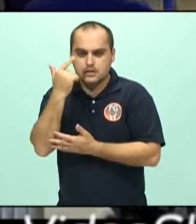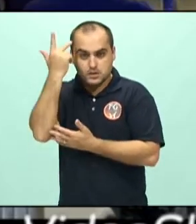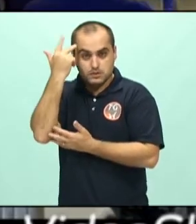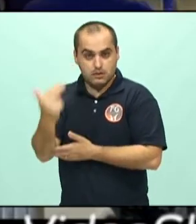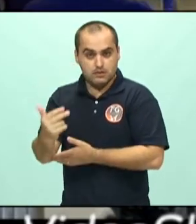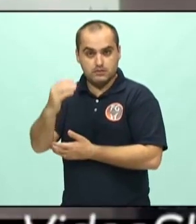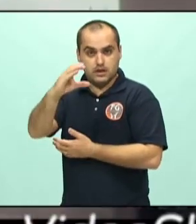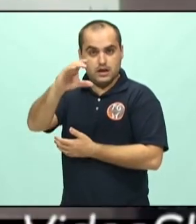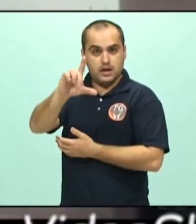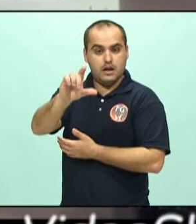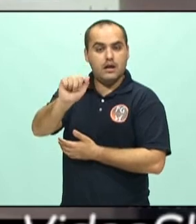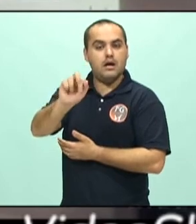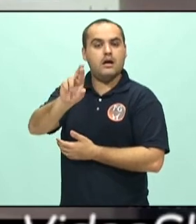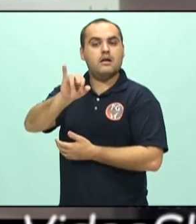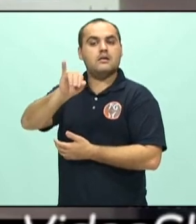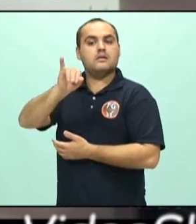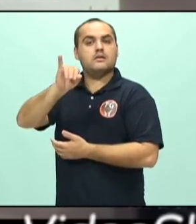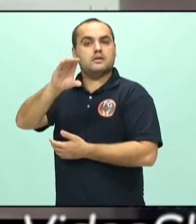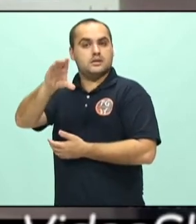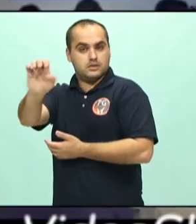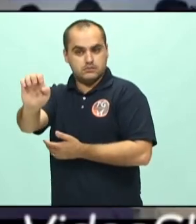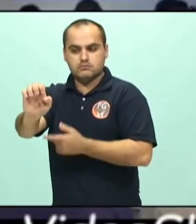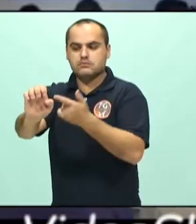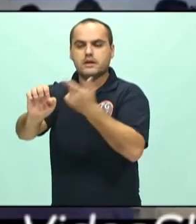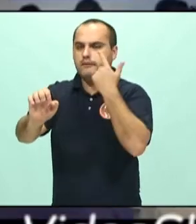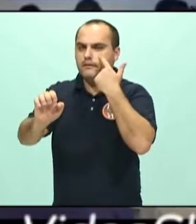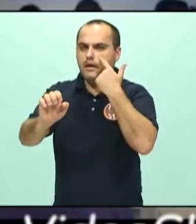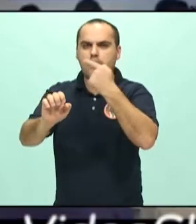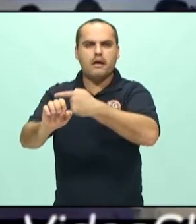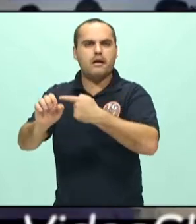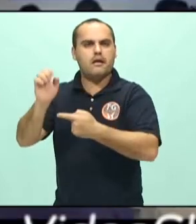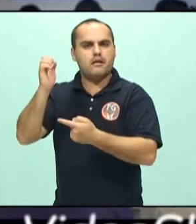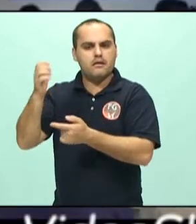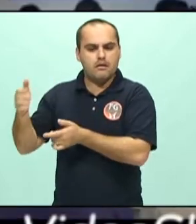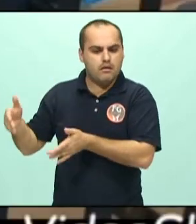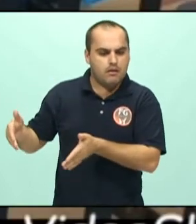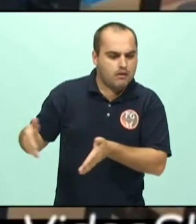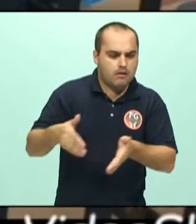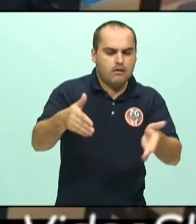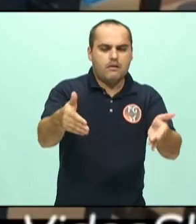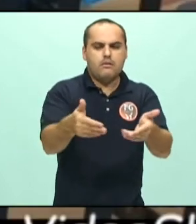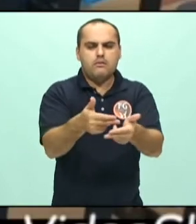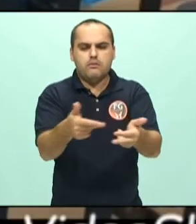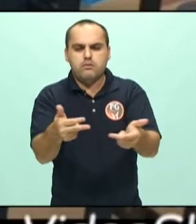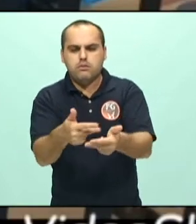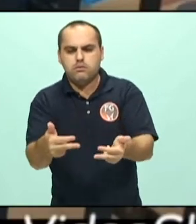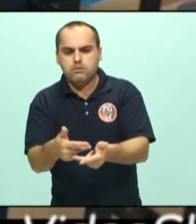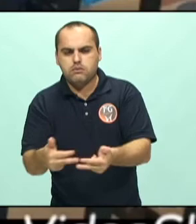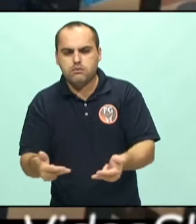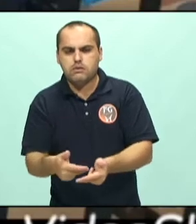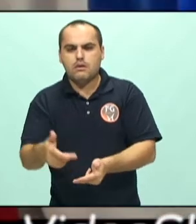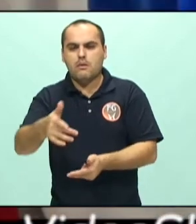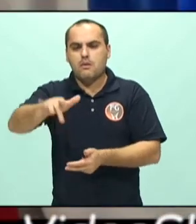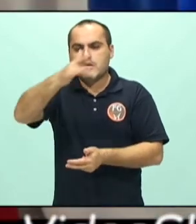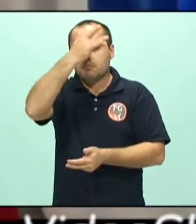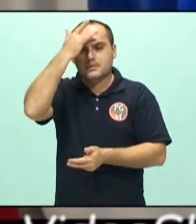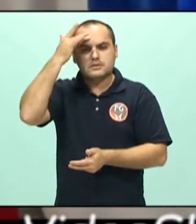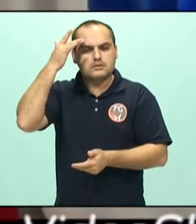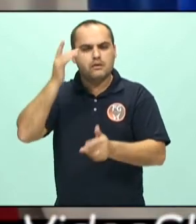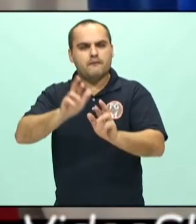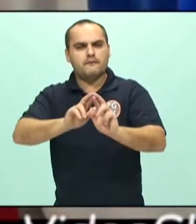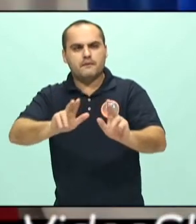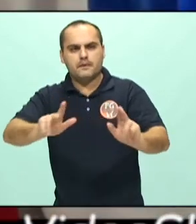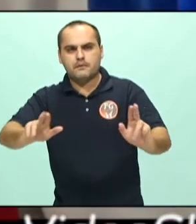exemplo, o quanto de caminhos que ela abre dentro da nossa literatura para outras autoras como Hilda Hilst,